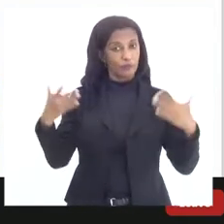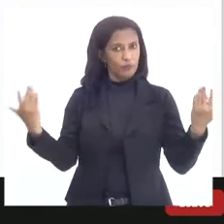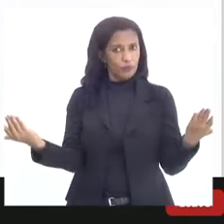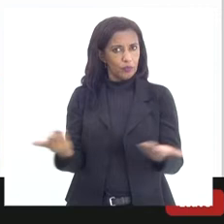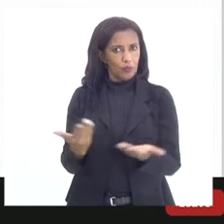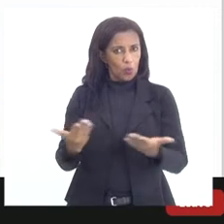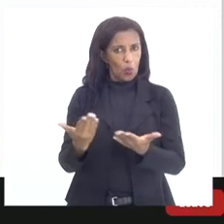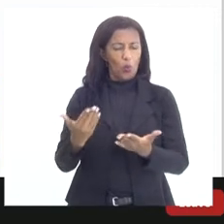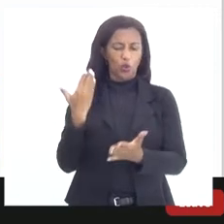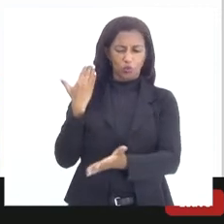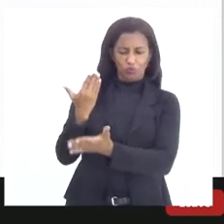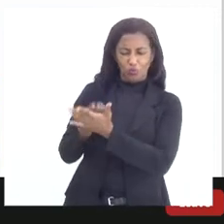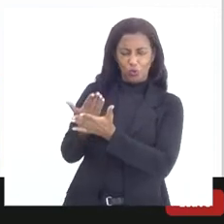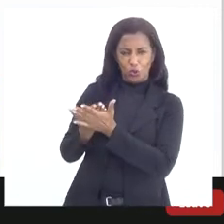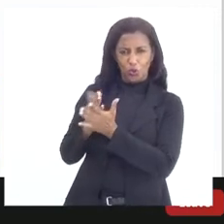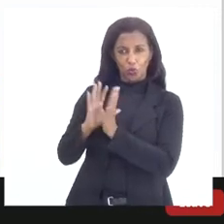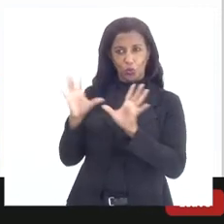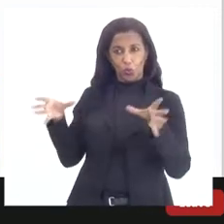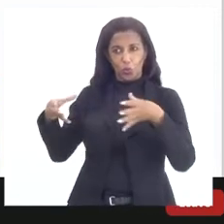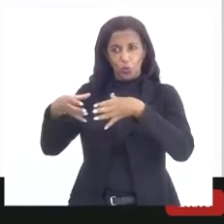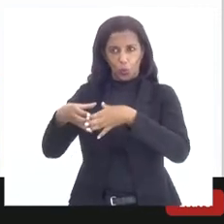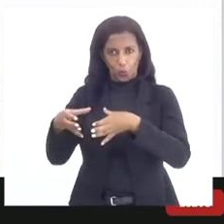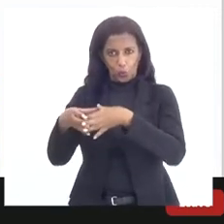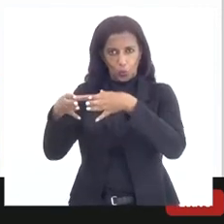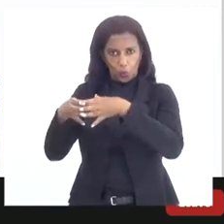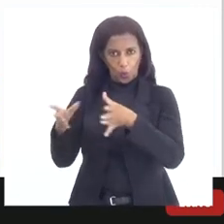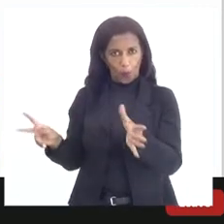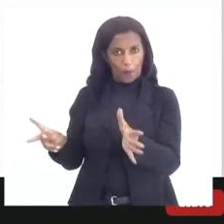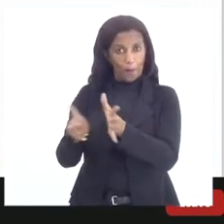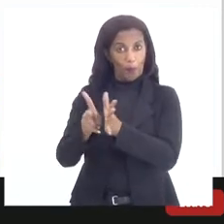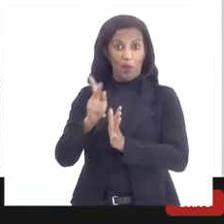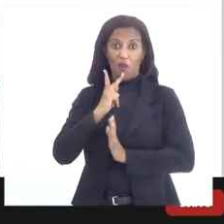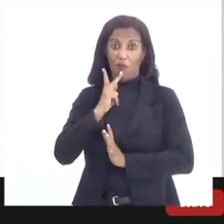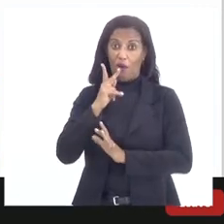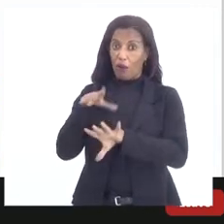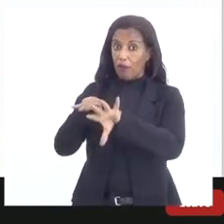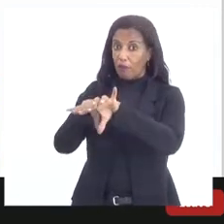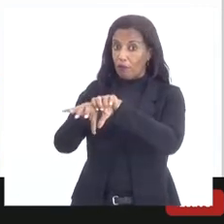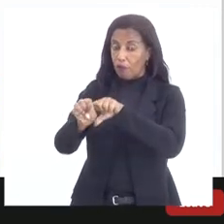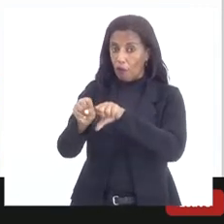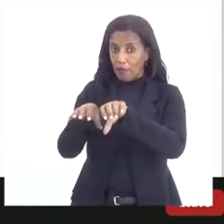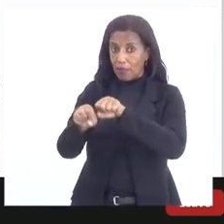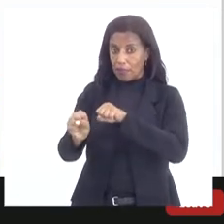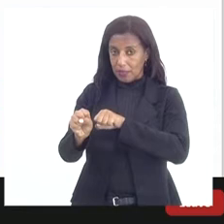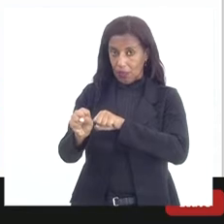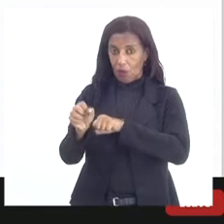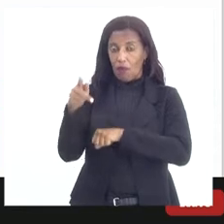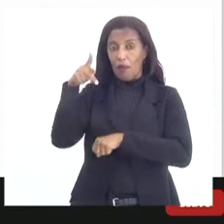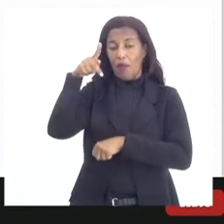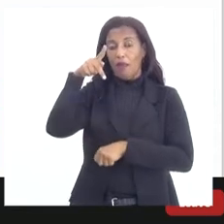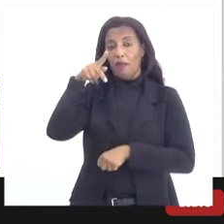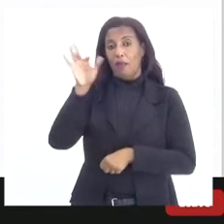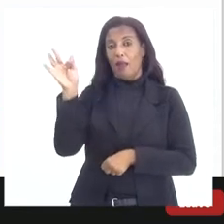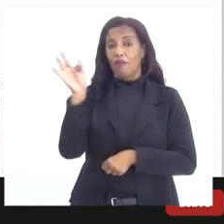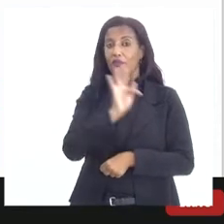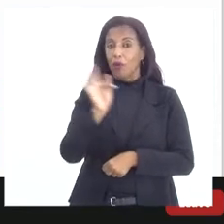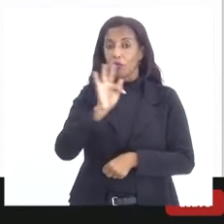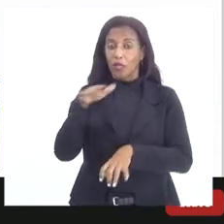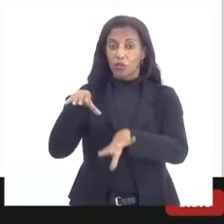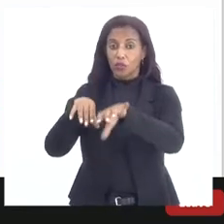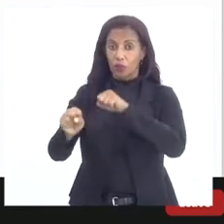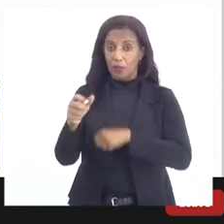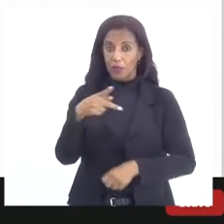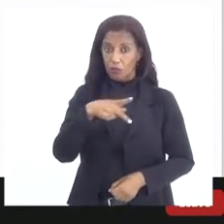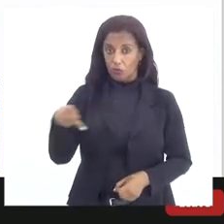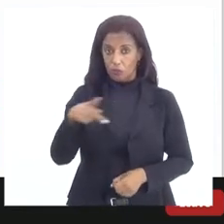no Quequerer, e eu faço questão de sinalizar que eu falo da formação, da faculdade de formação de professores, né,